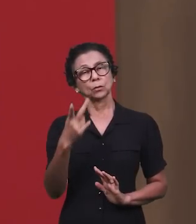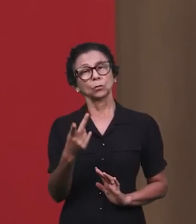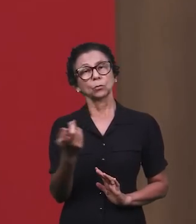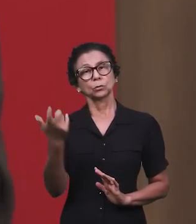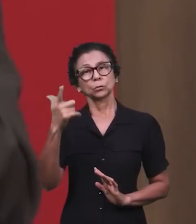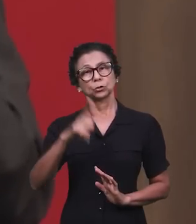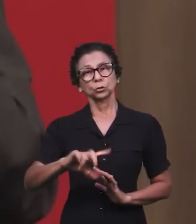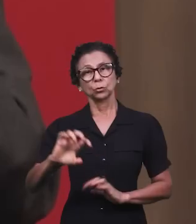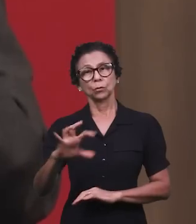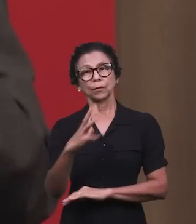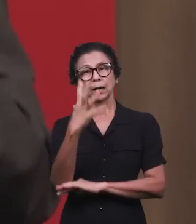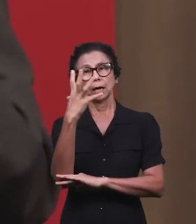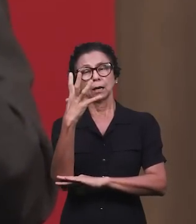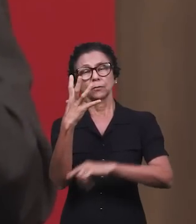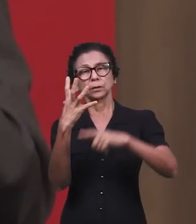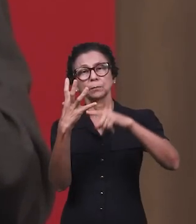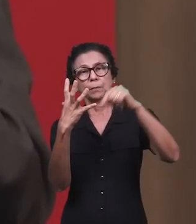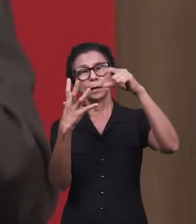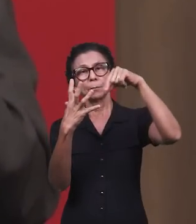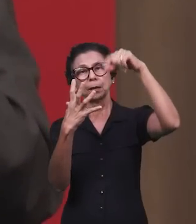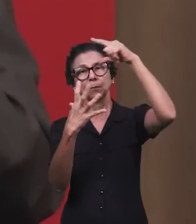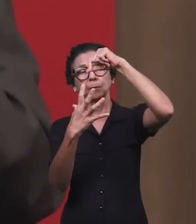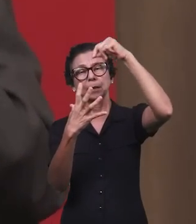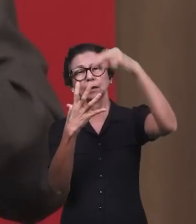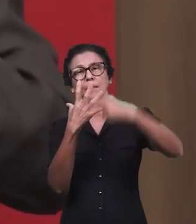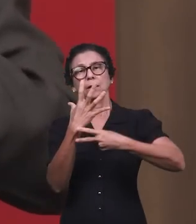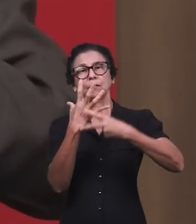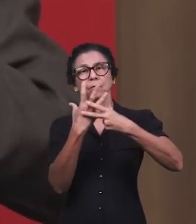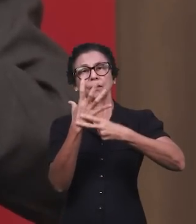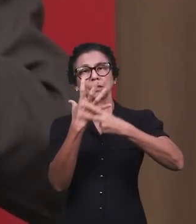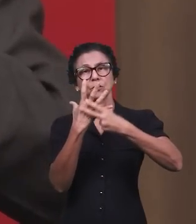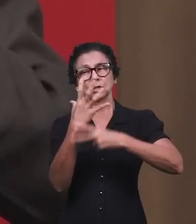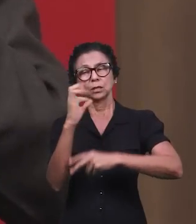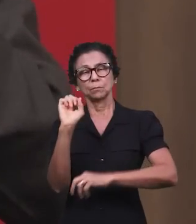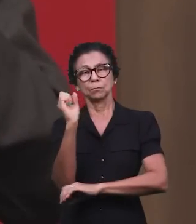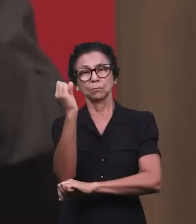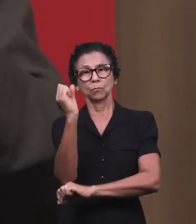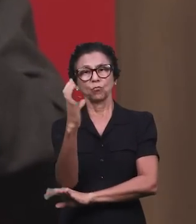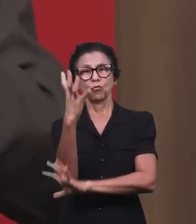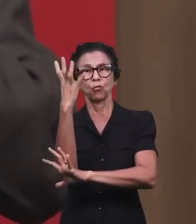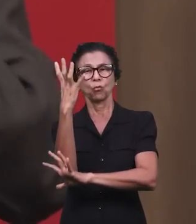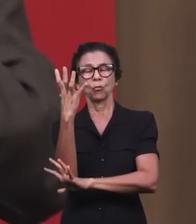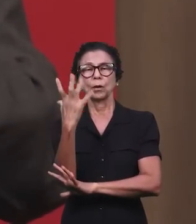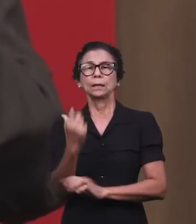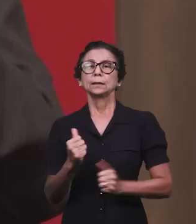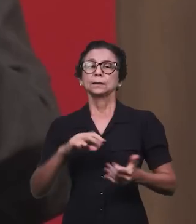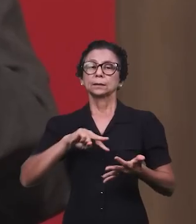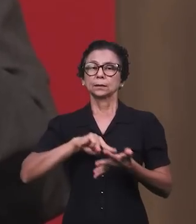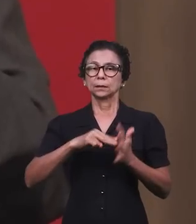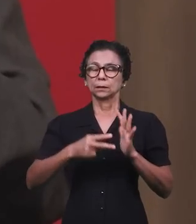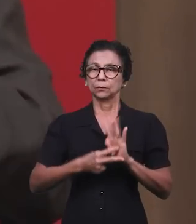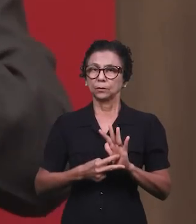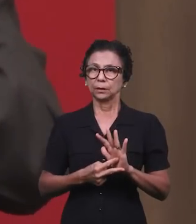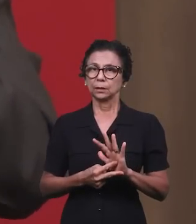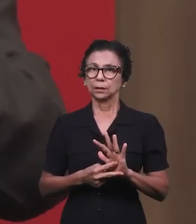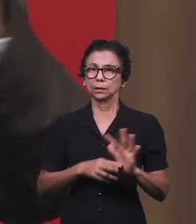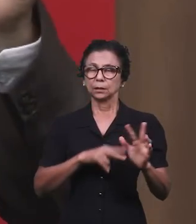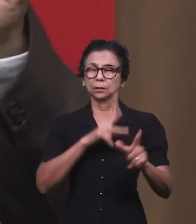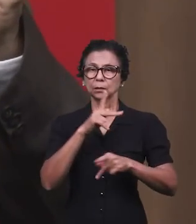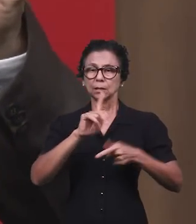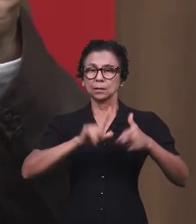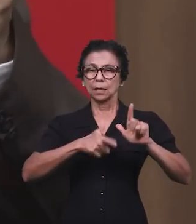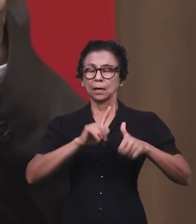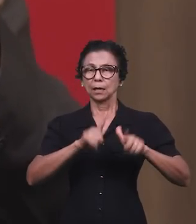vinda. E a figueira brotar significa Israel se recompor como povo e como nação, dentro